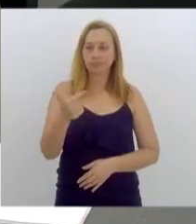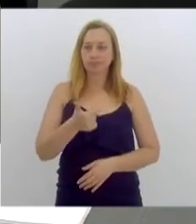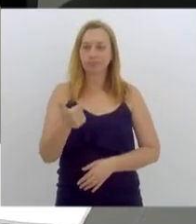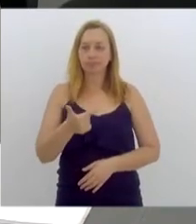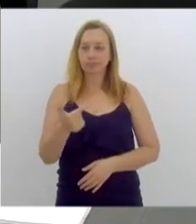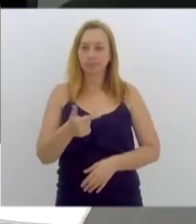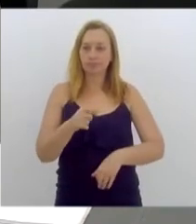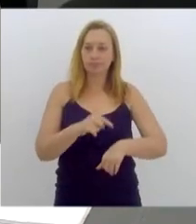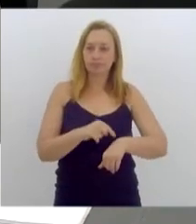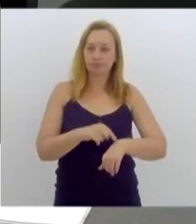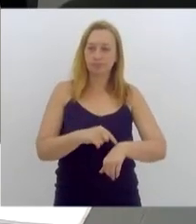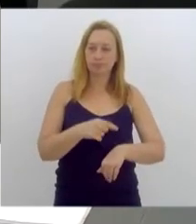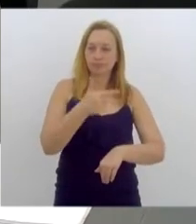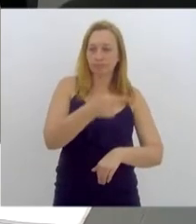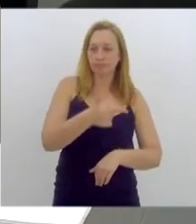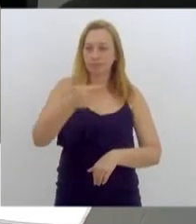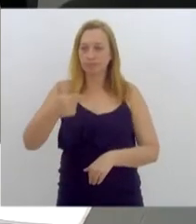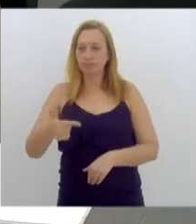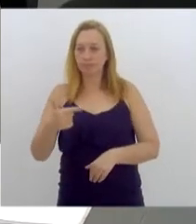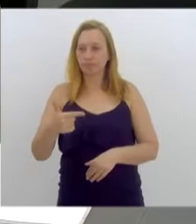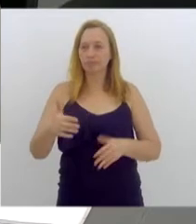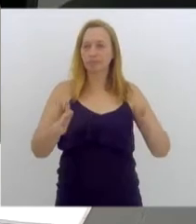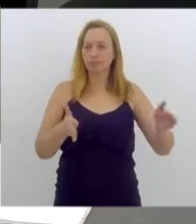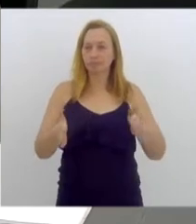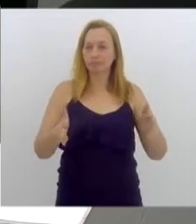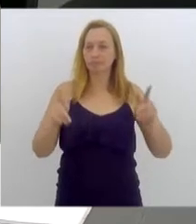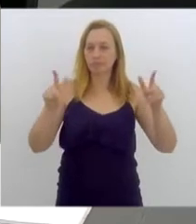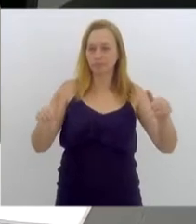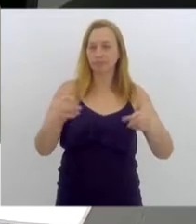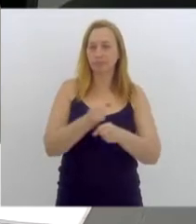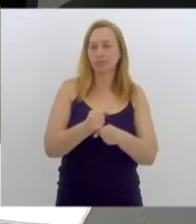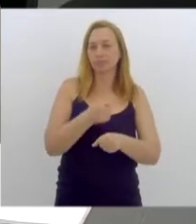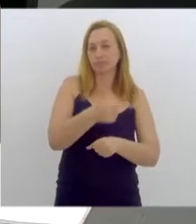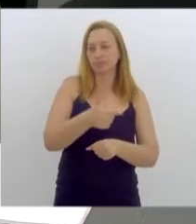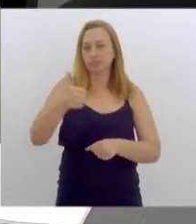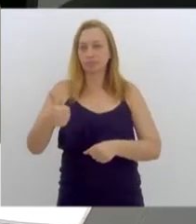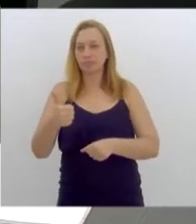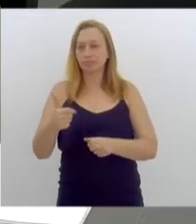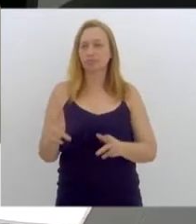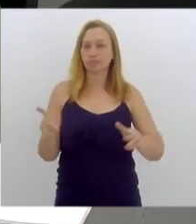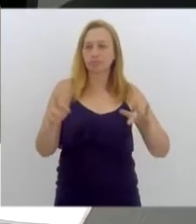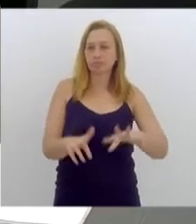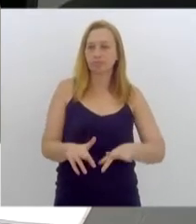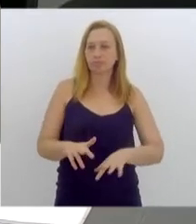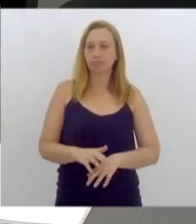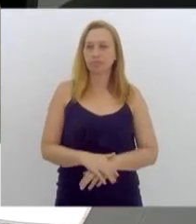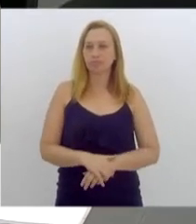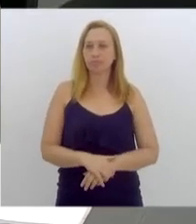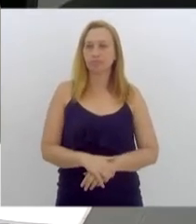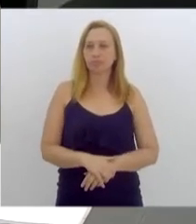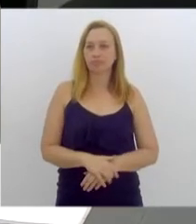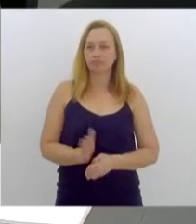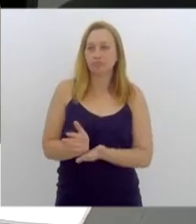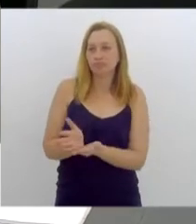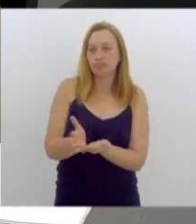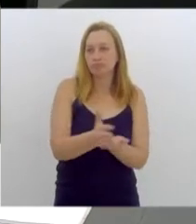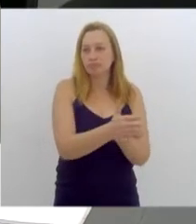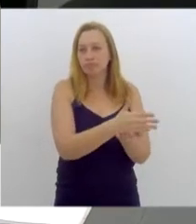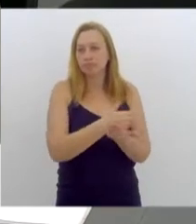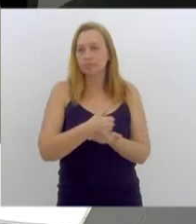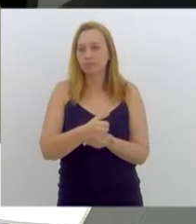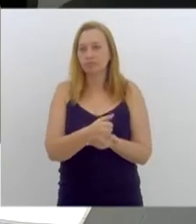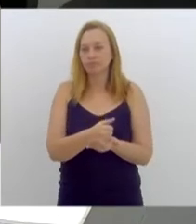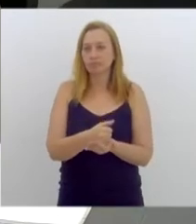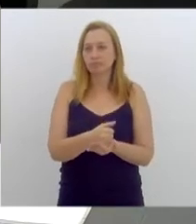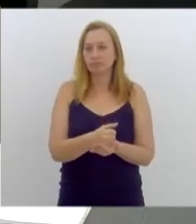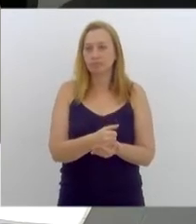e mestre de 22 com o mesmo período em 21 A grande diferença se deve à questão da arrecadação dos recursos